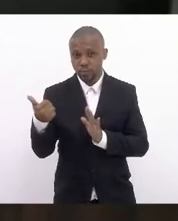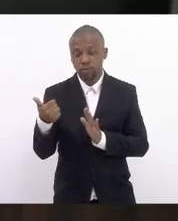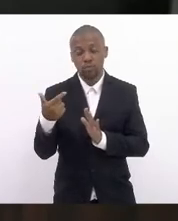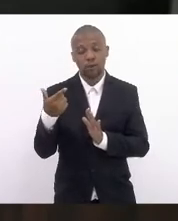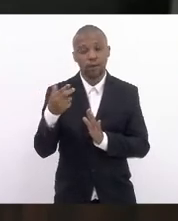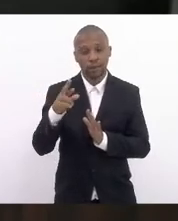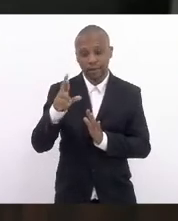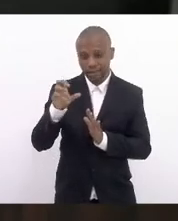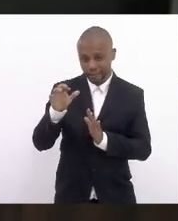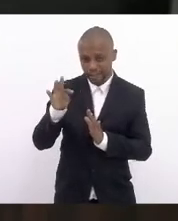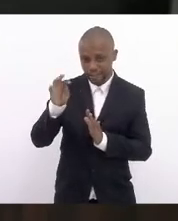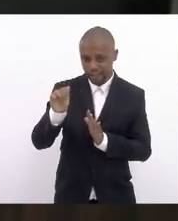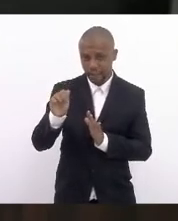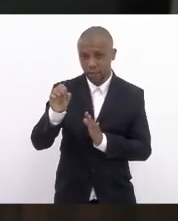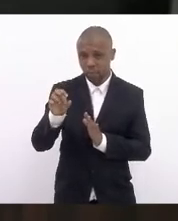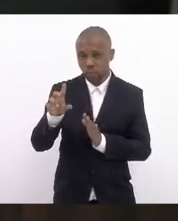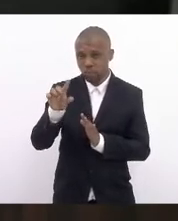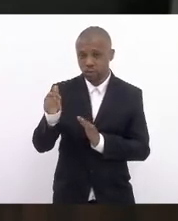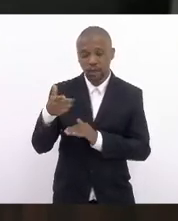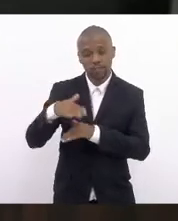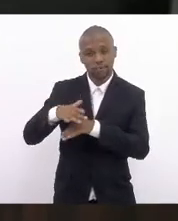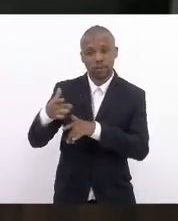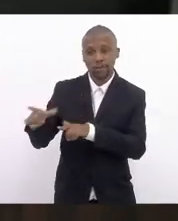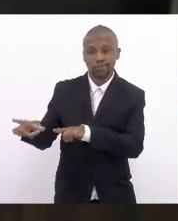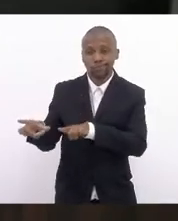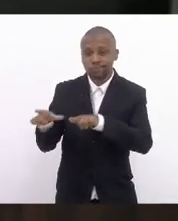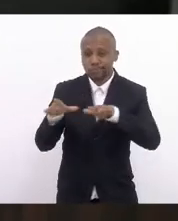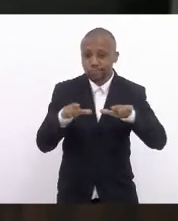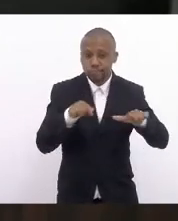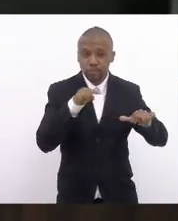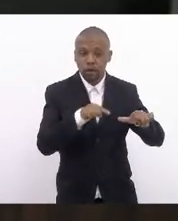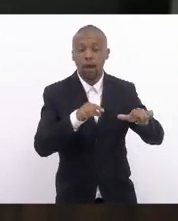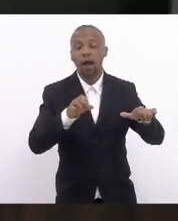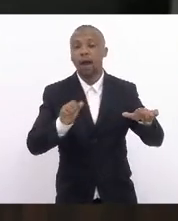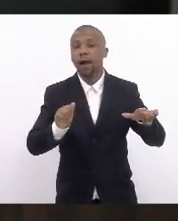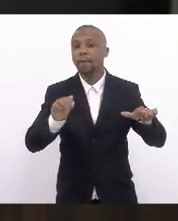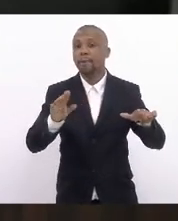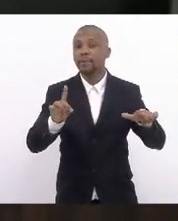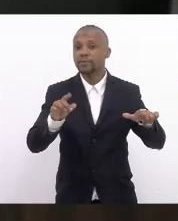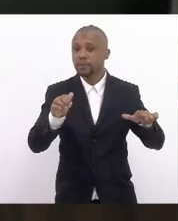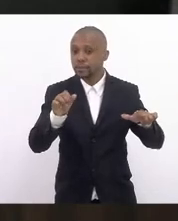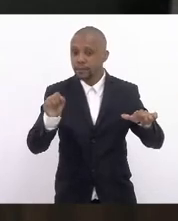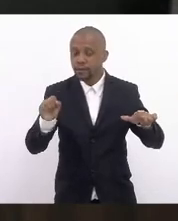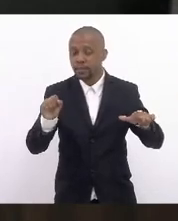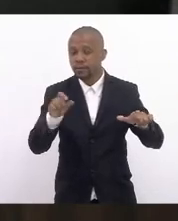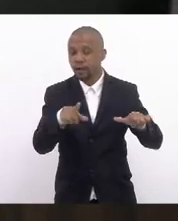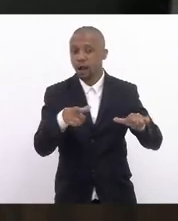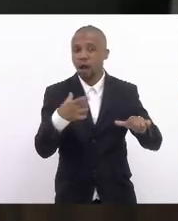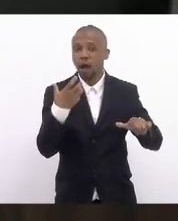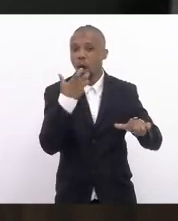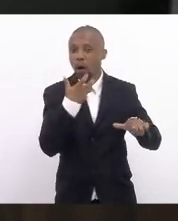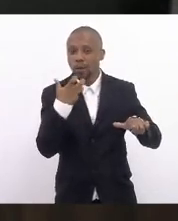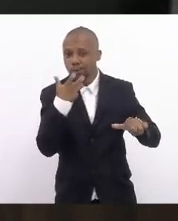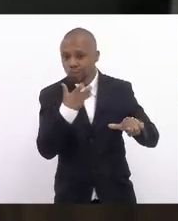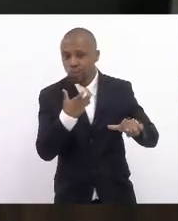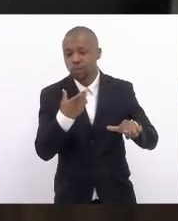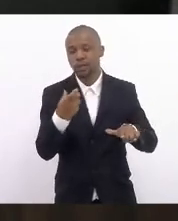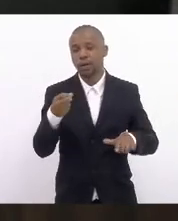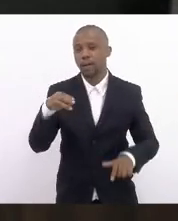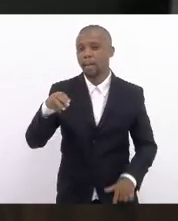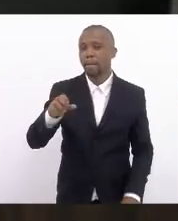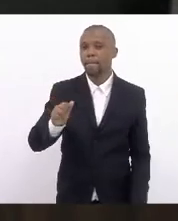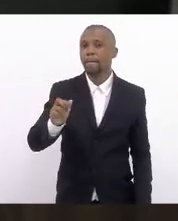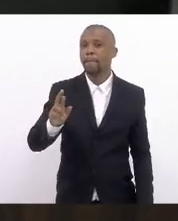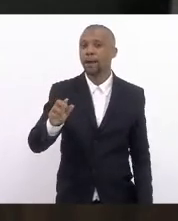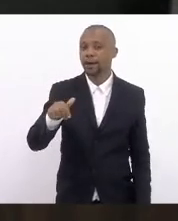Souza, que concede o diploma Abdias Nascimento ao cantor, compositor e produtor Marquinhos de Oswaldo